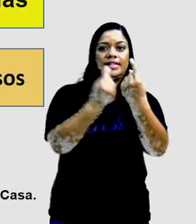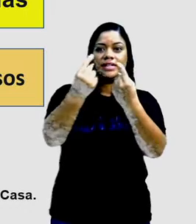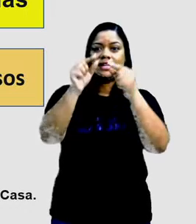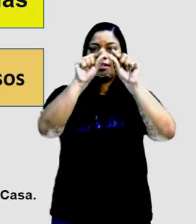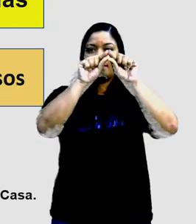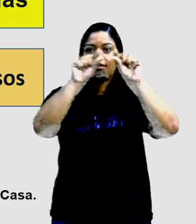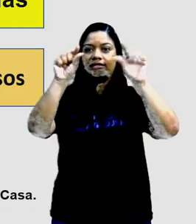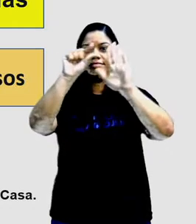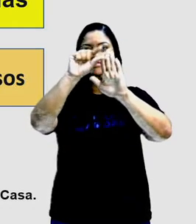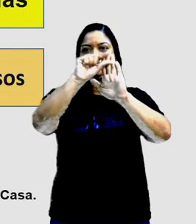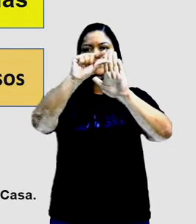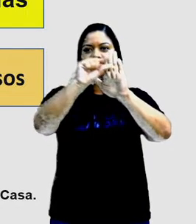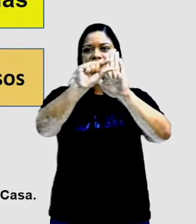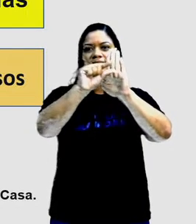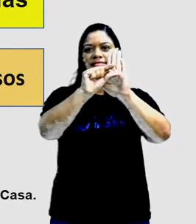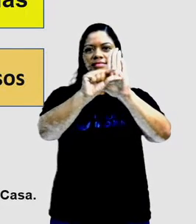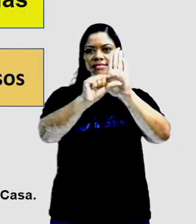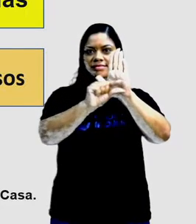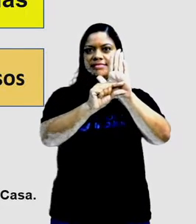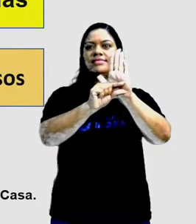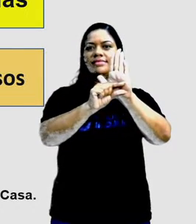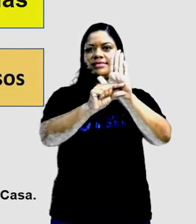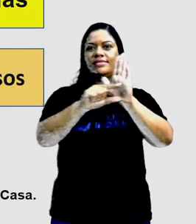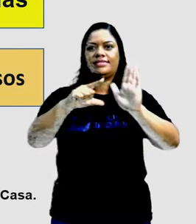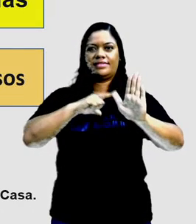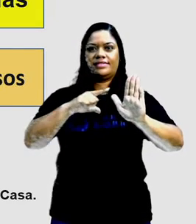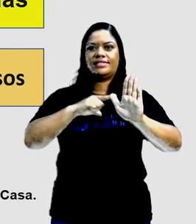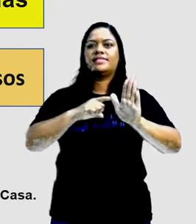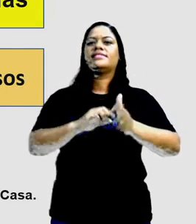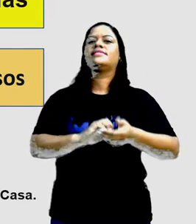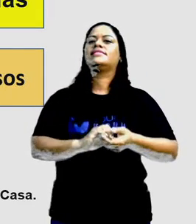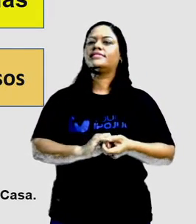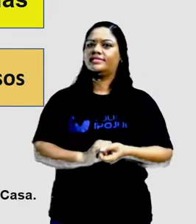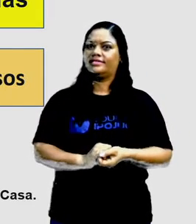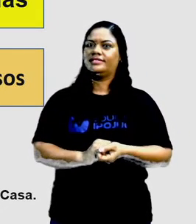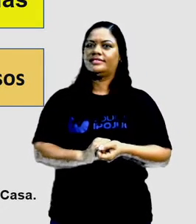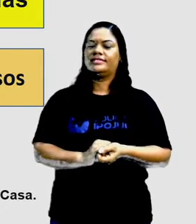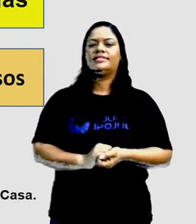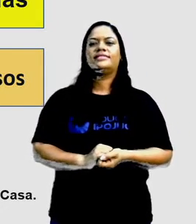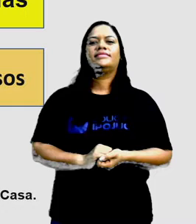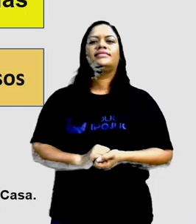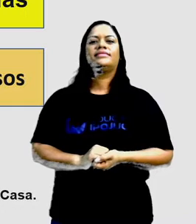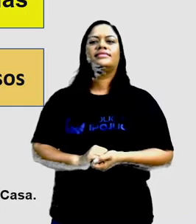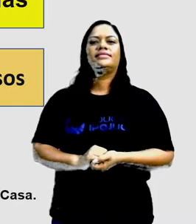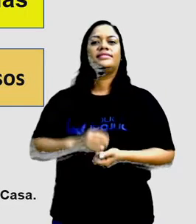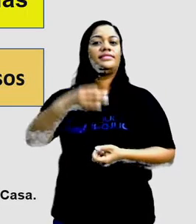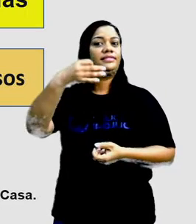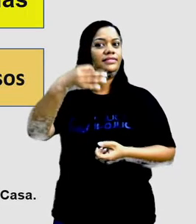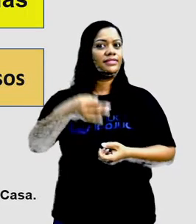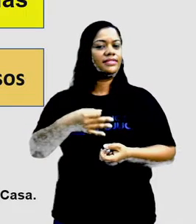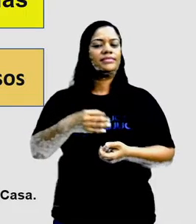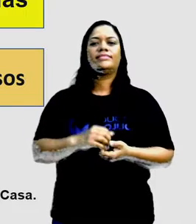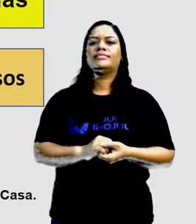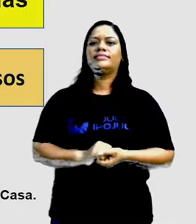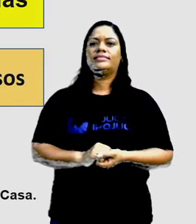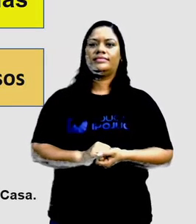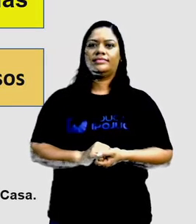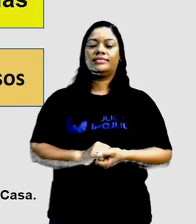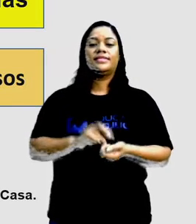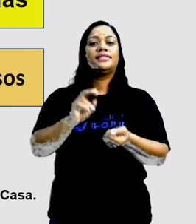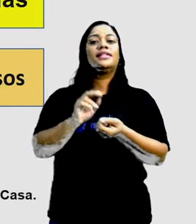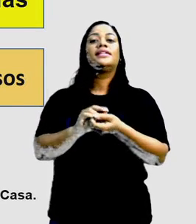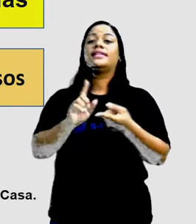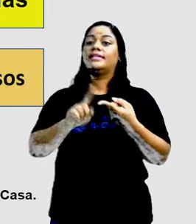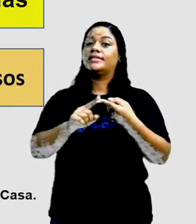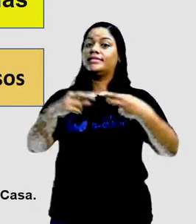linha, não é? Cada linhazinha que compõe a estrofe é um verso, tá certo? E aí vem as